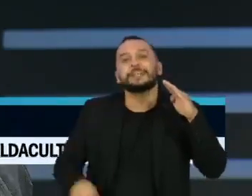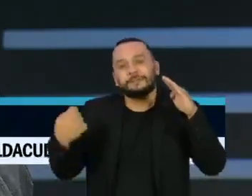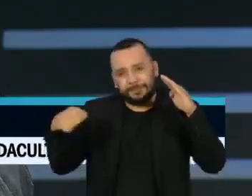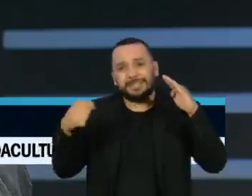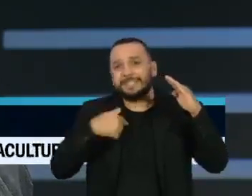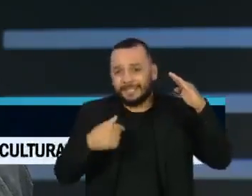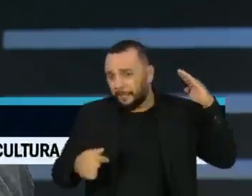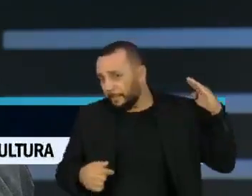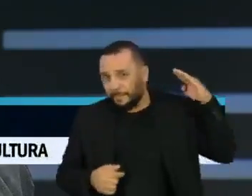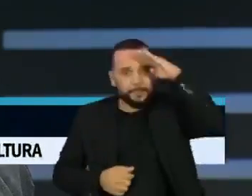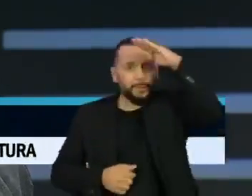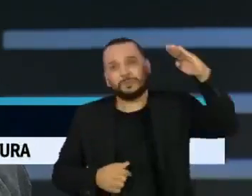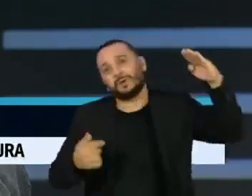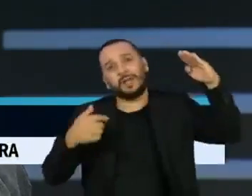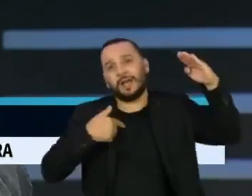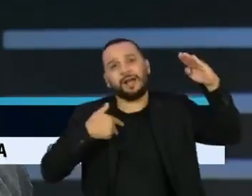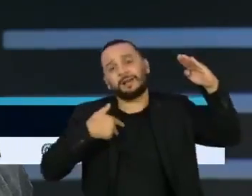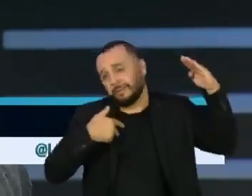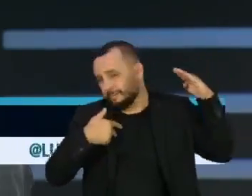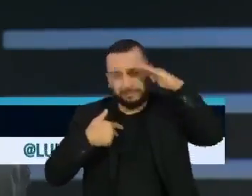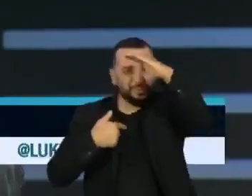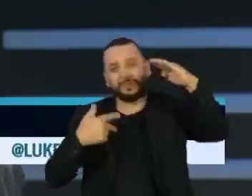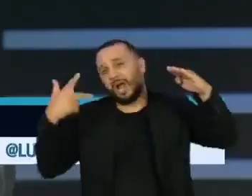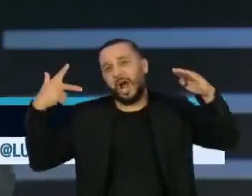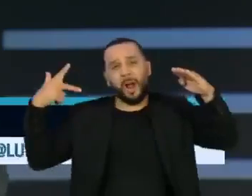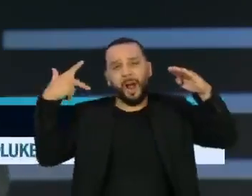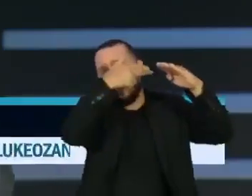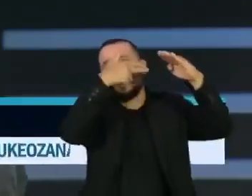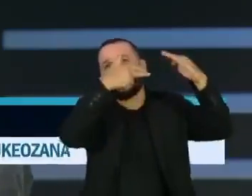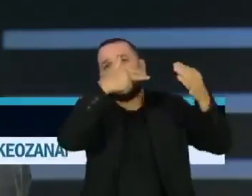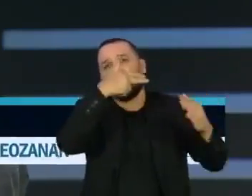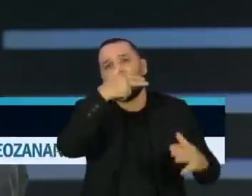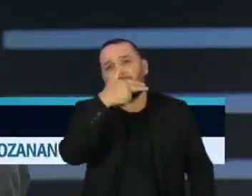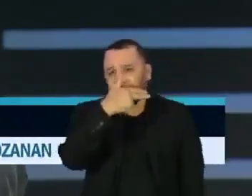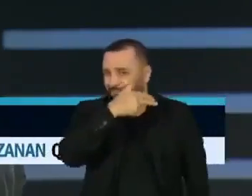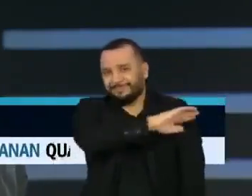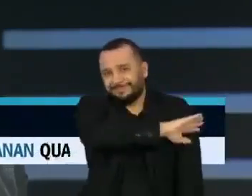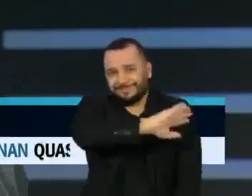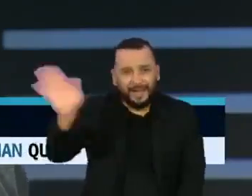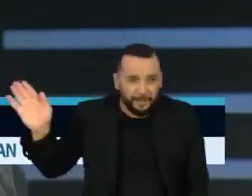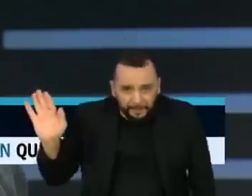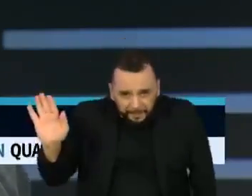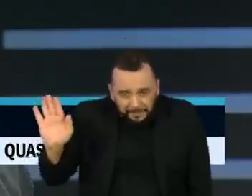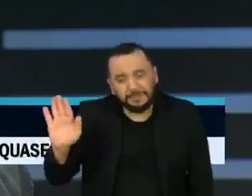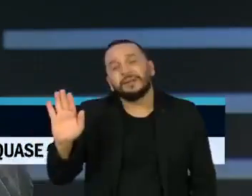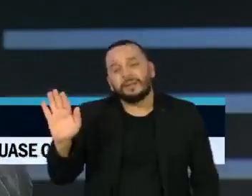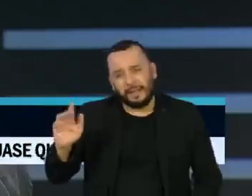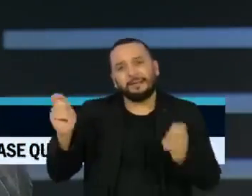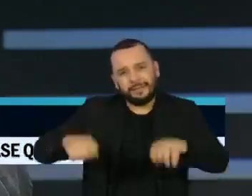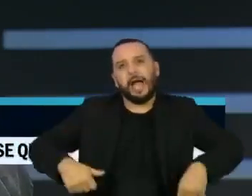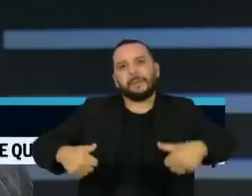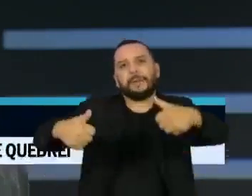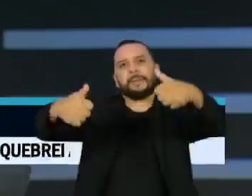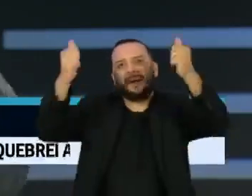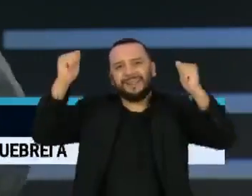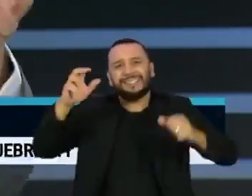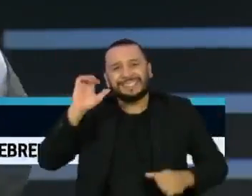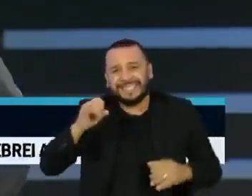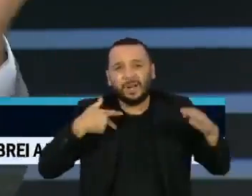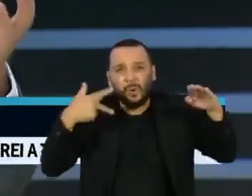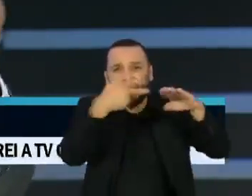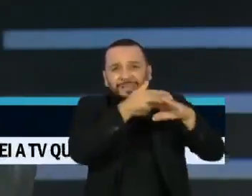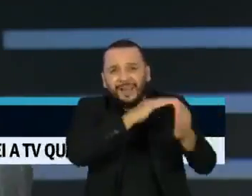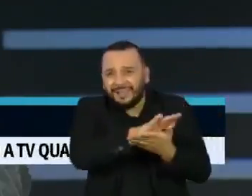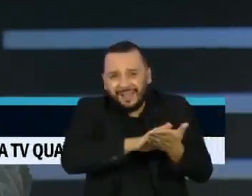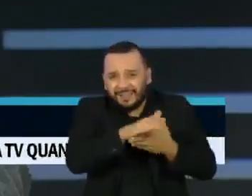nó górdio no sentido político, que é o impeachment, o Brasil não vai sair dessa crise. Então, o Congresso tem agido muito bem. O